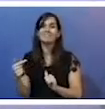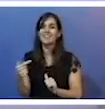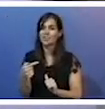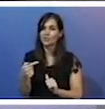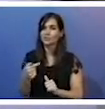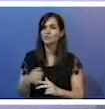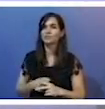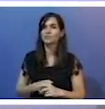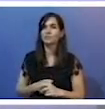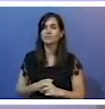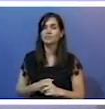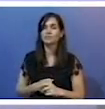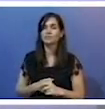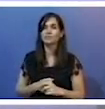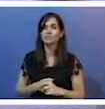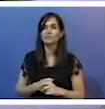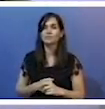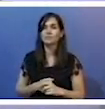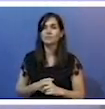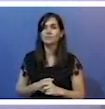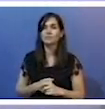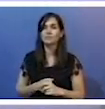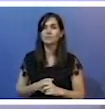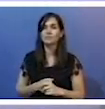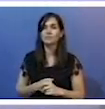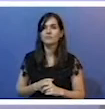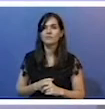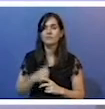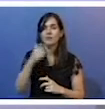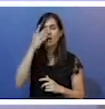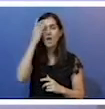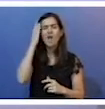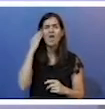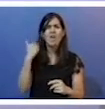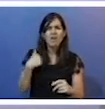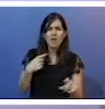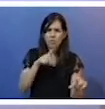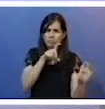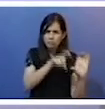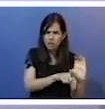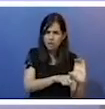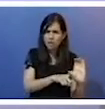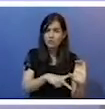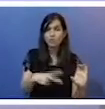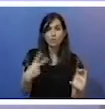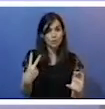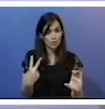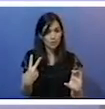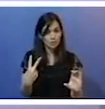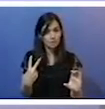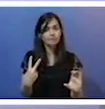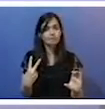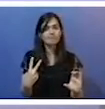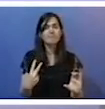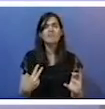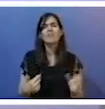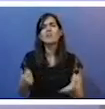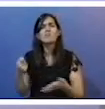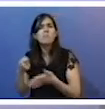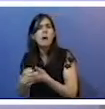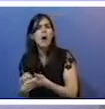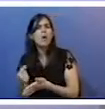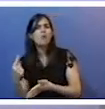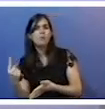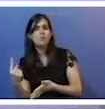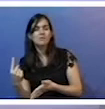agora aqui e é eu devo Luiz reais e gasto um Então me a